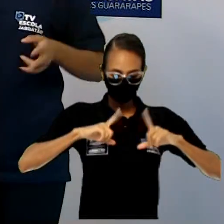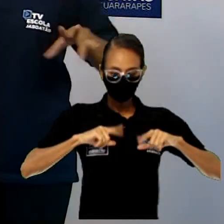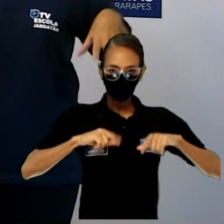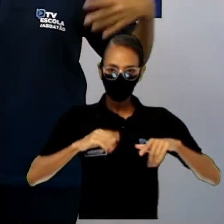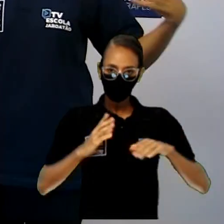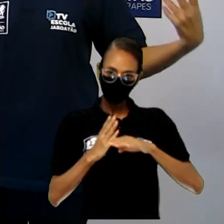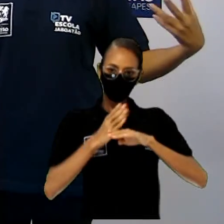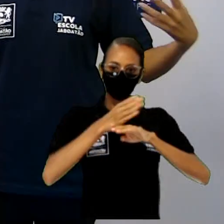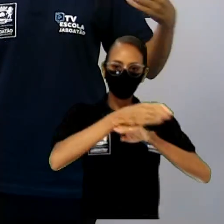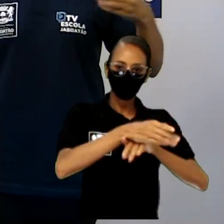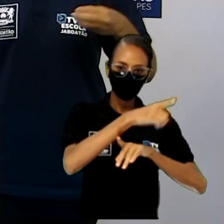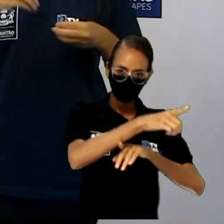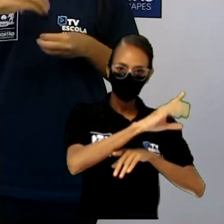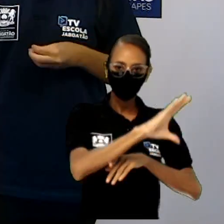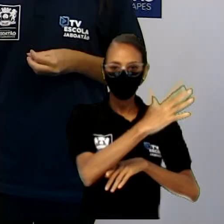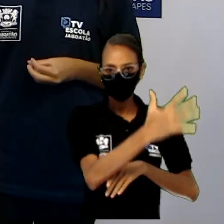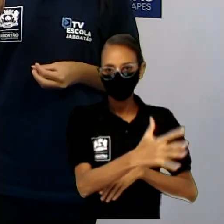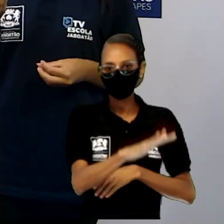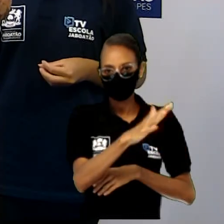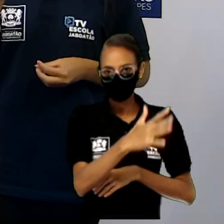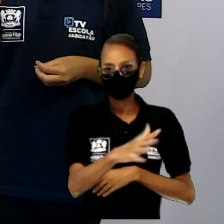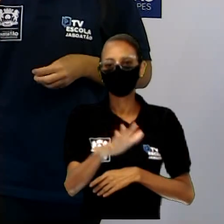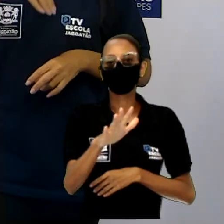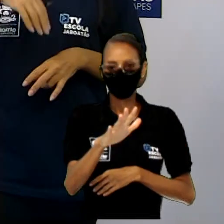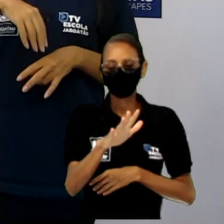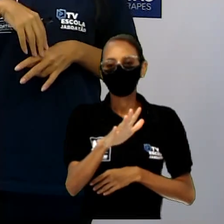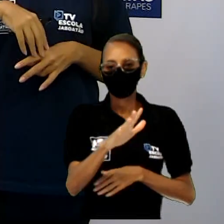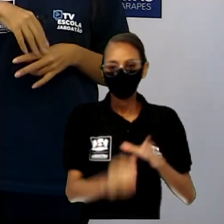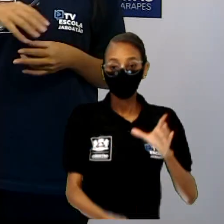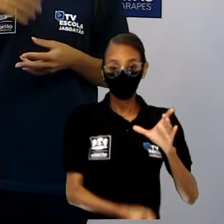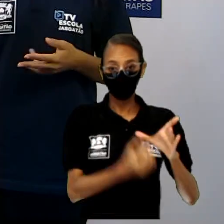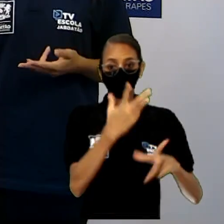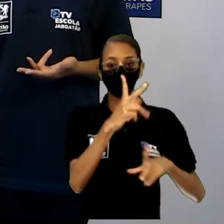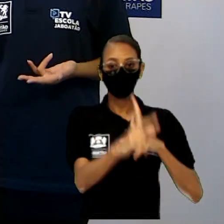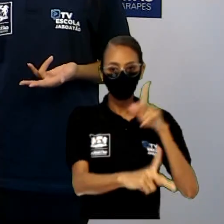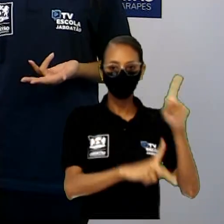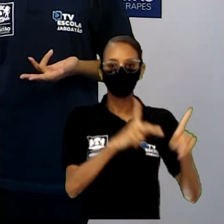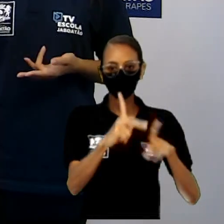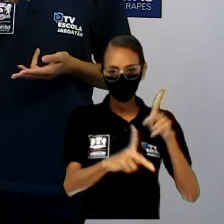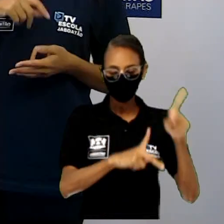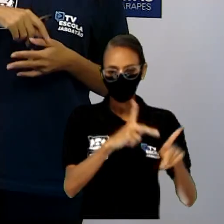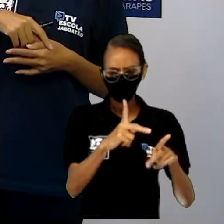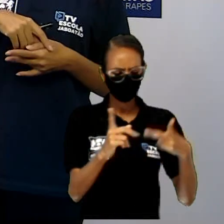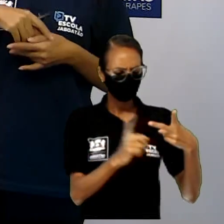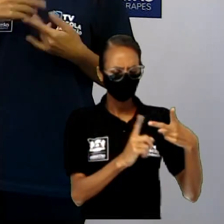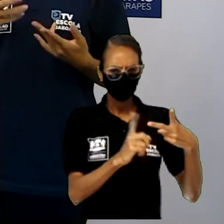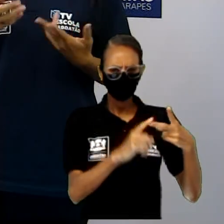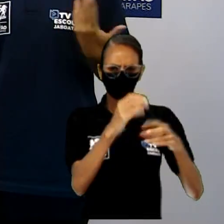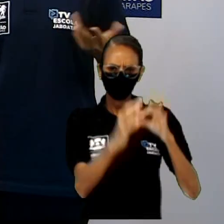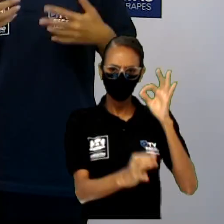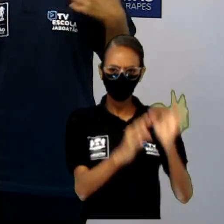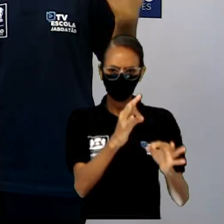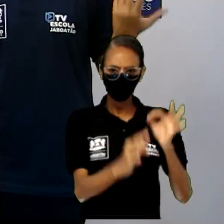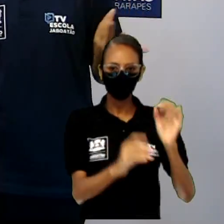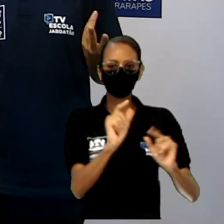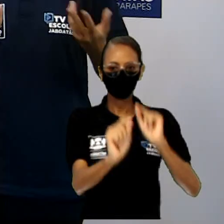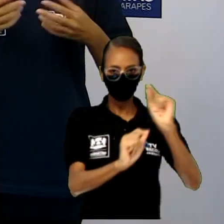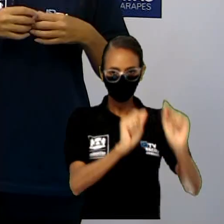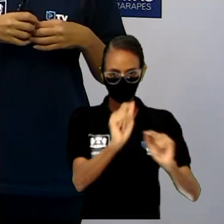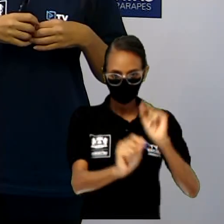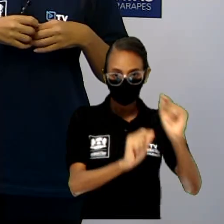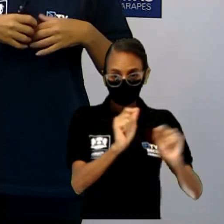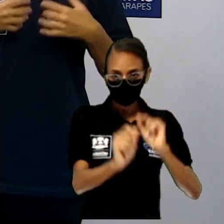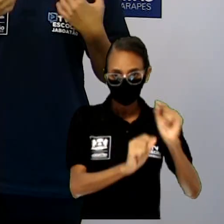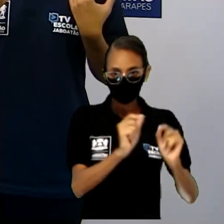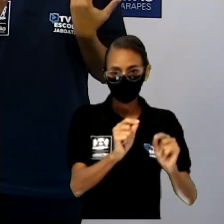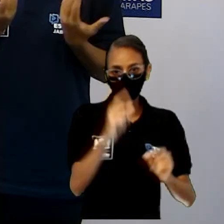ali da criação de Israel. Esse período ele é conhecido como juízes, porque os juízes nada mais eram que figuras